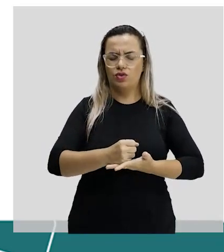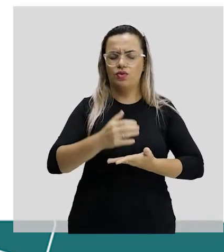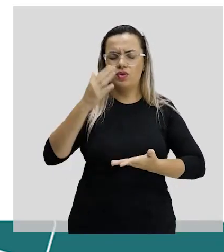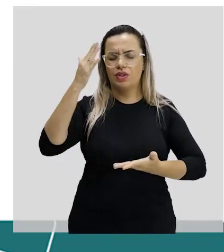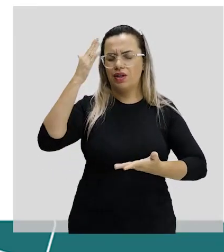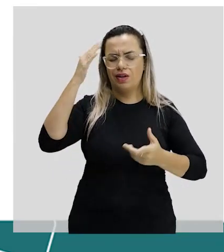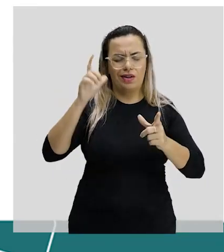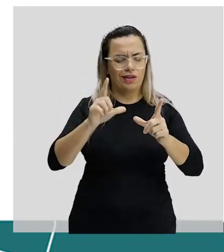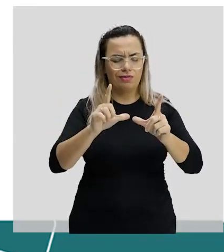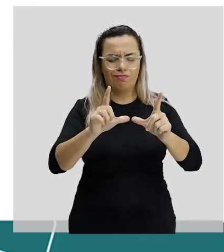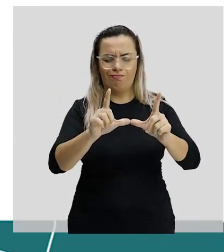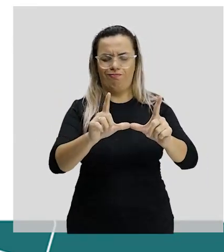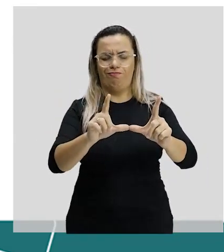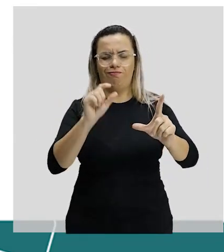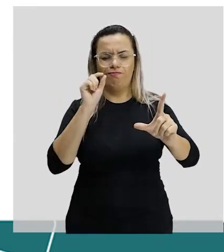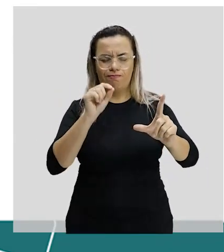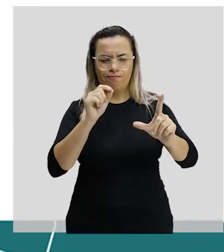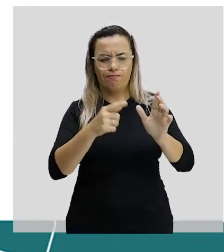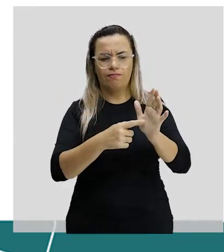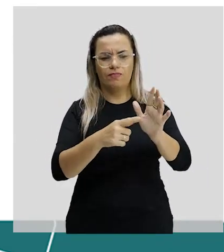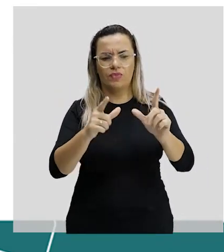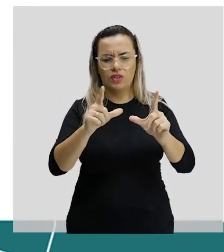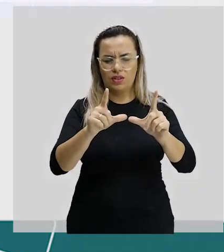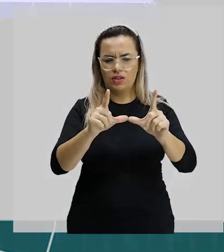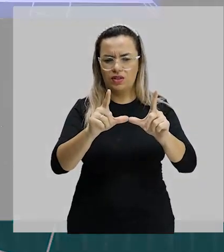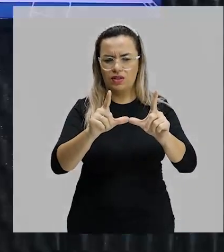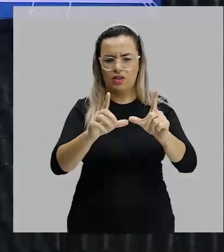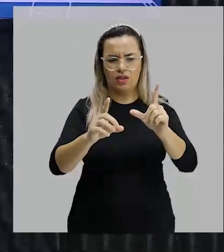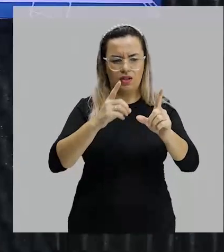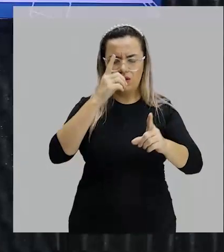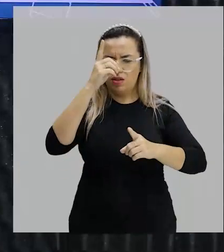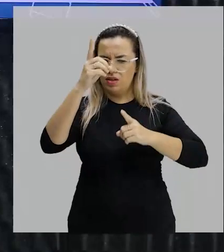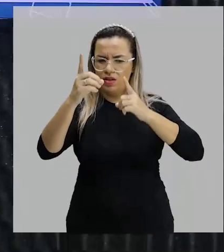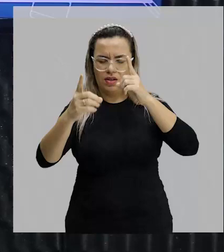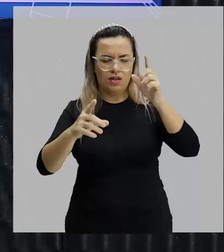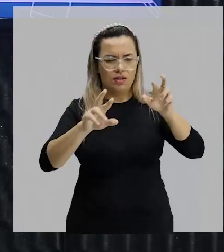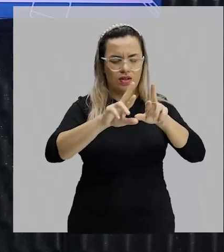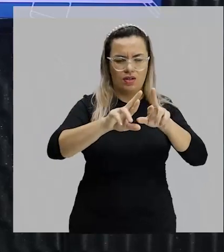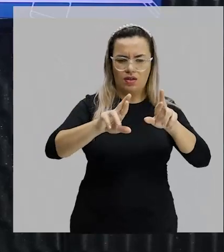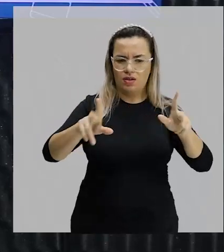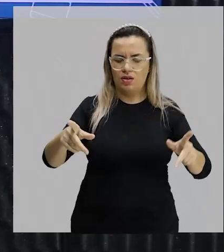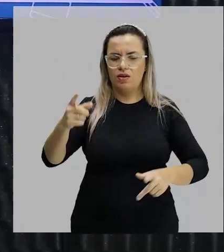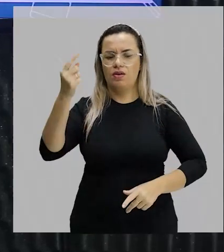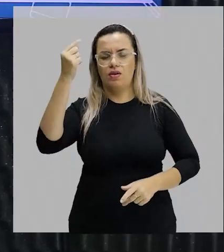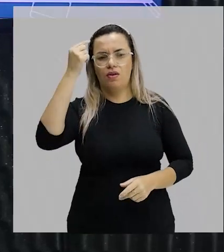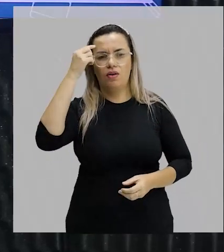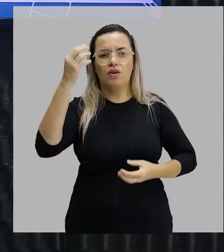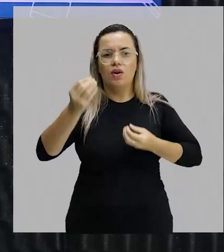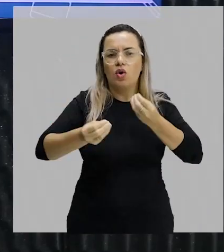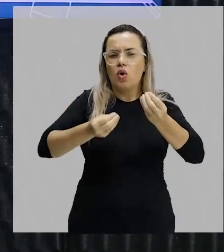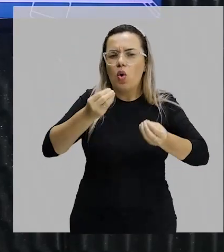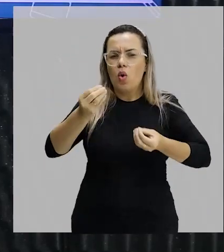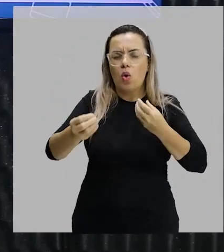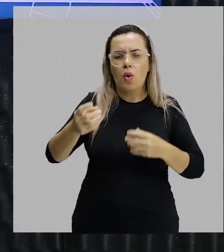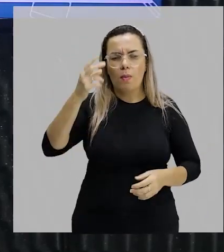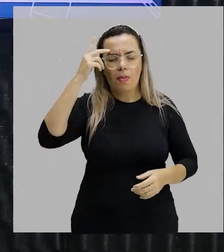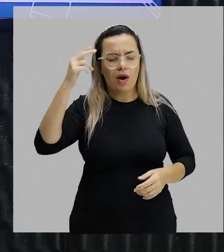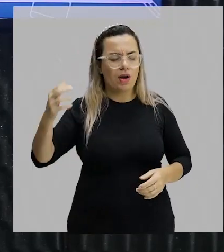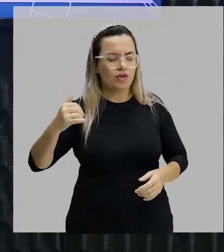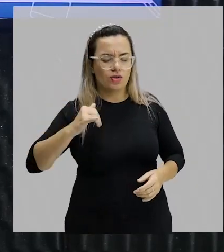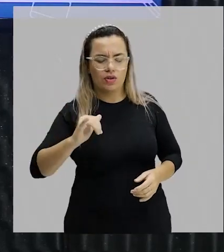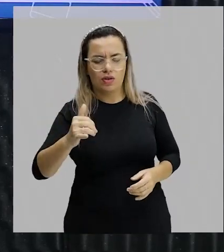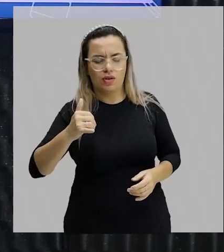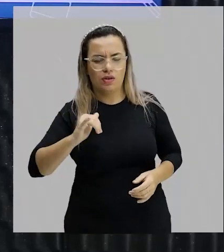ser realmente figurativo e realista? Não, eu posso criar possibilidades completamente diferentes, pensando em como a história vai ser contada, a narrativa